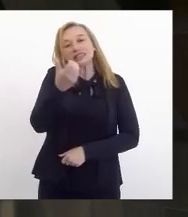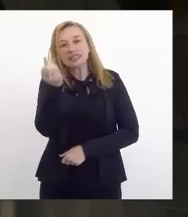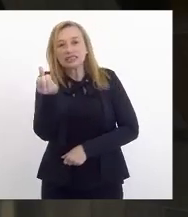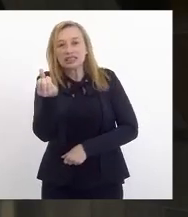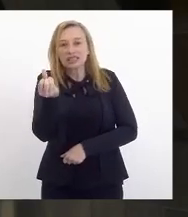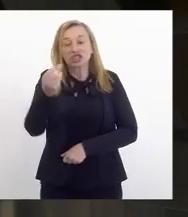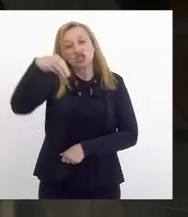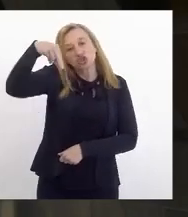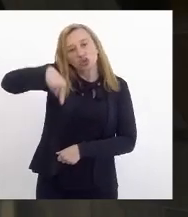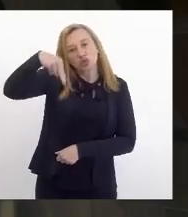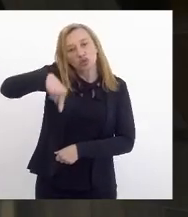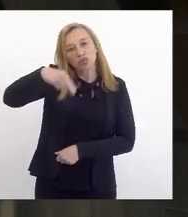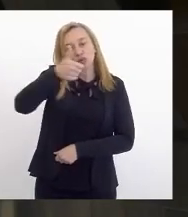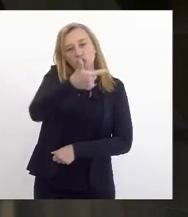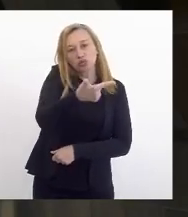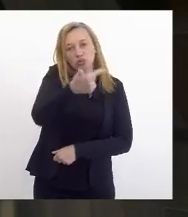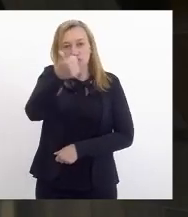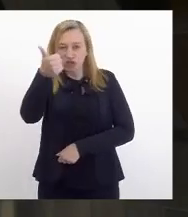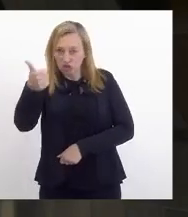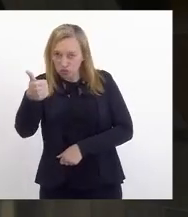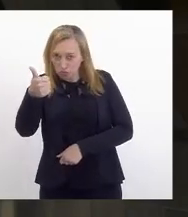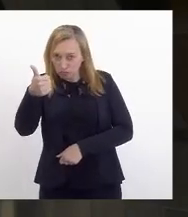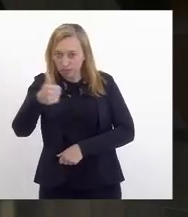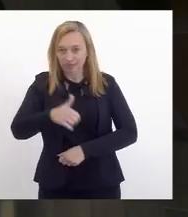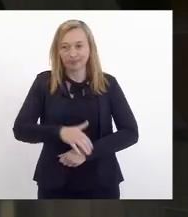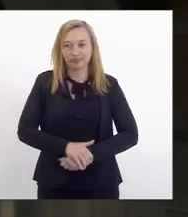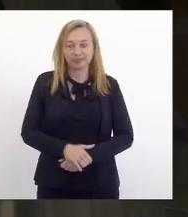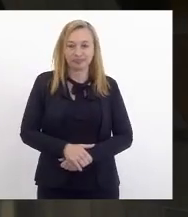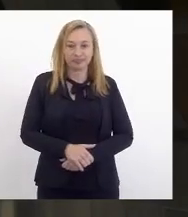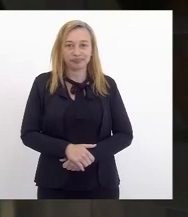16 de novembro de 2021,